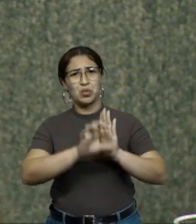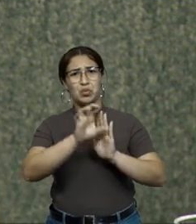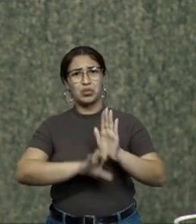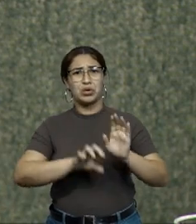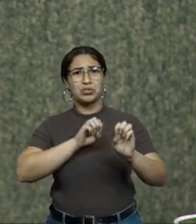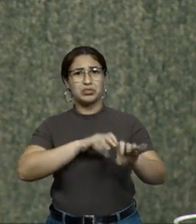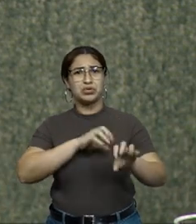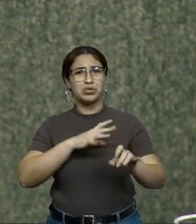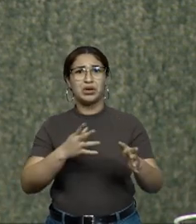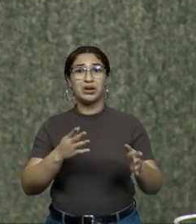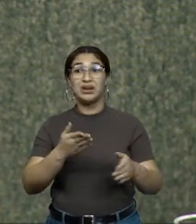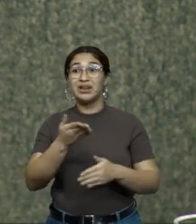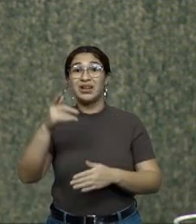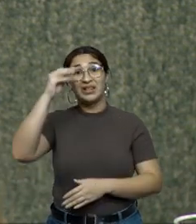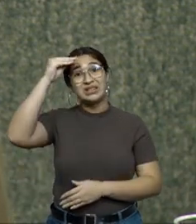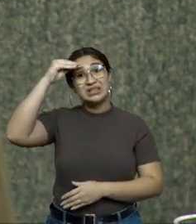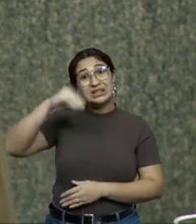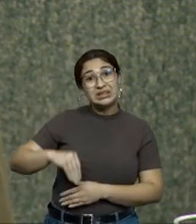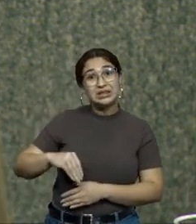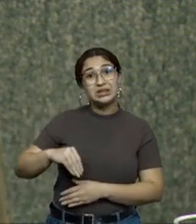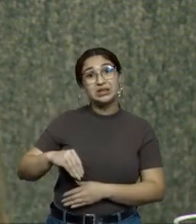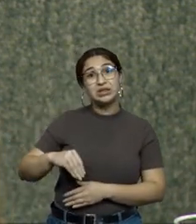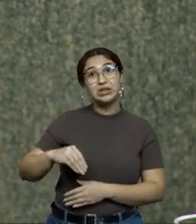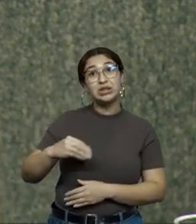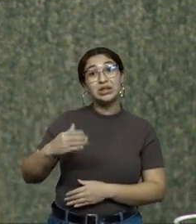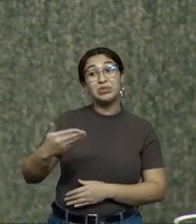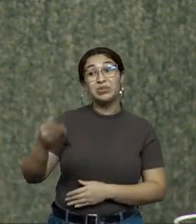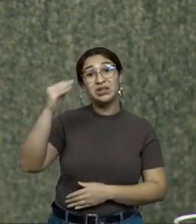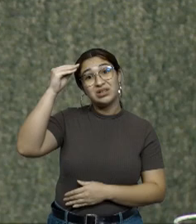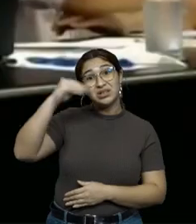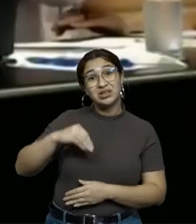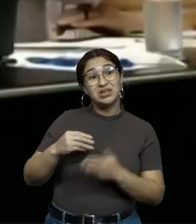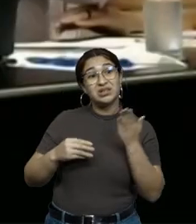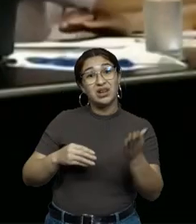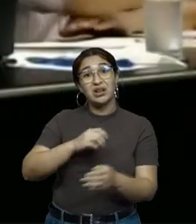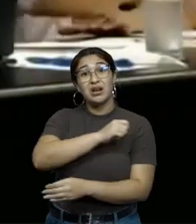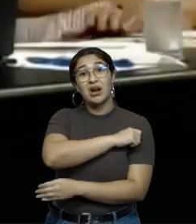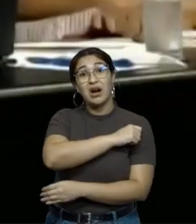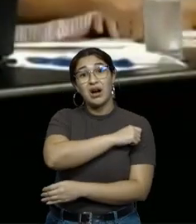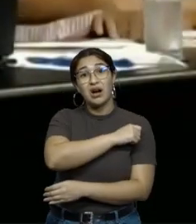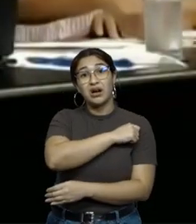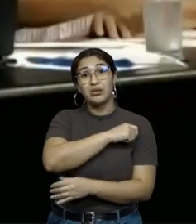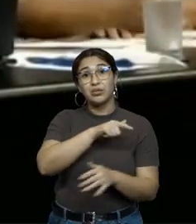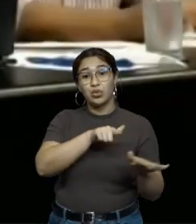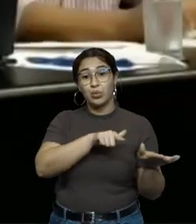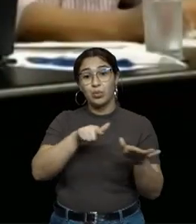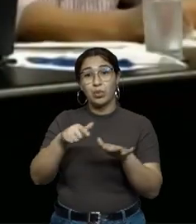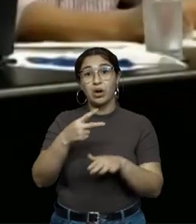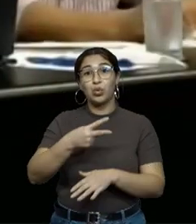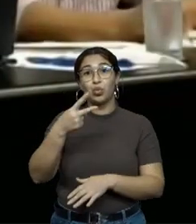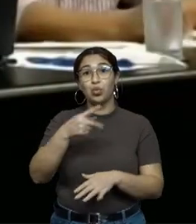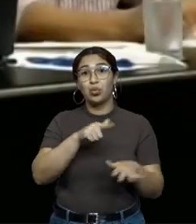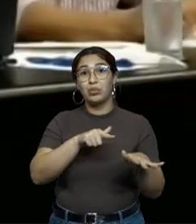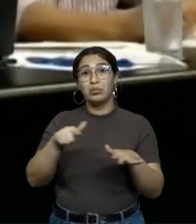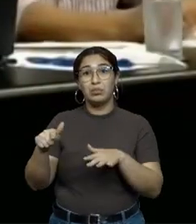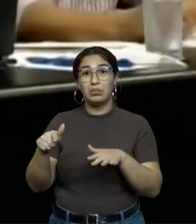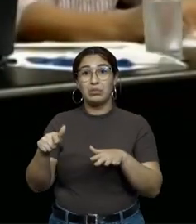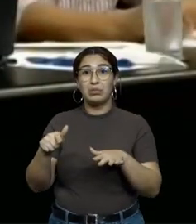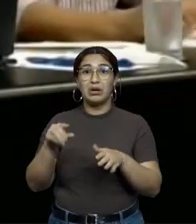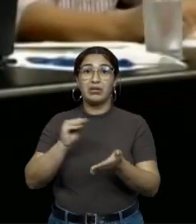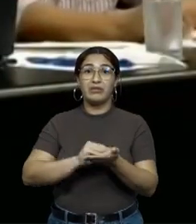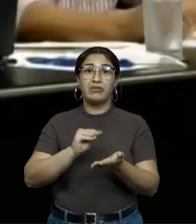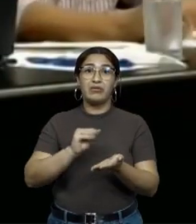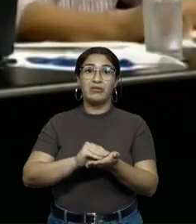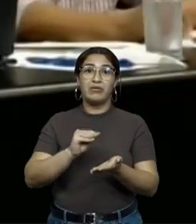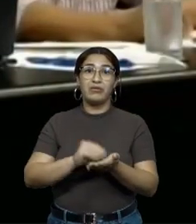desiste ao desistir Doutor João Bettega os alunos ficam mais duas semanas sem aula então tem a ver também com